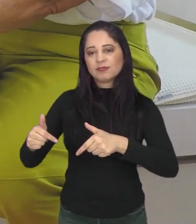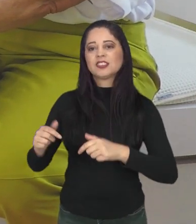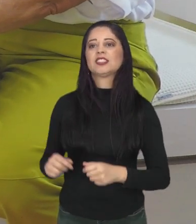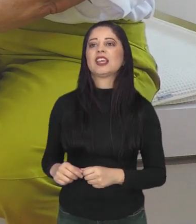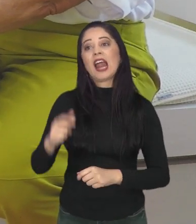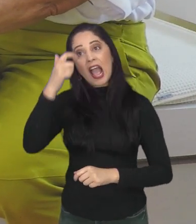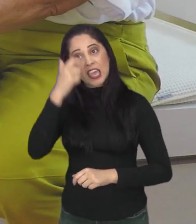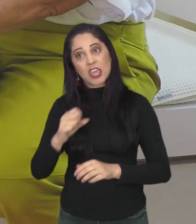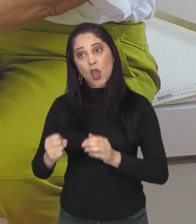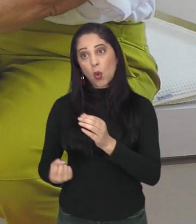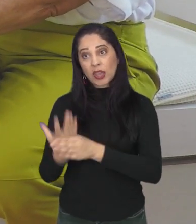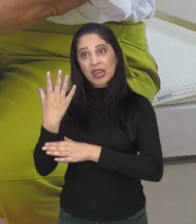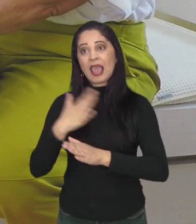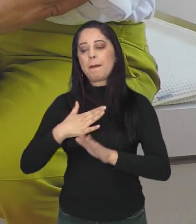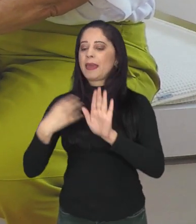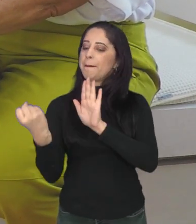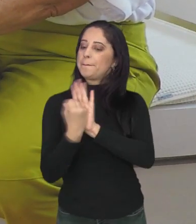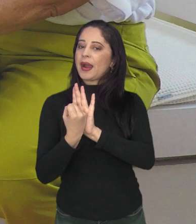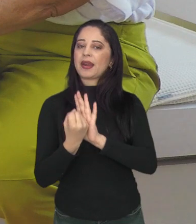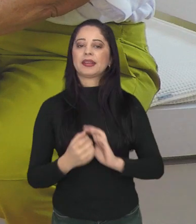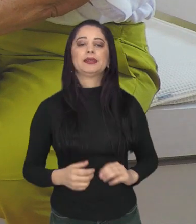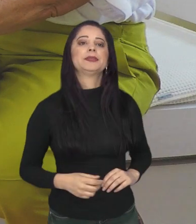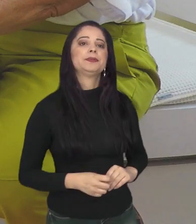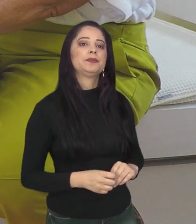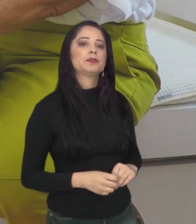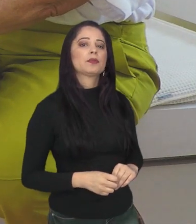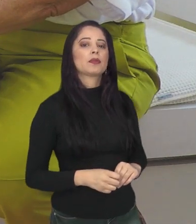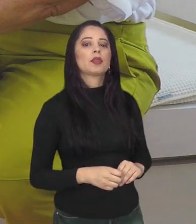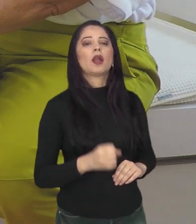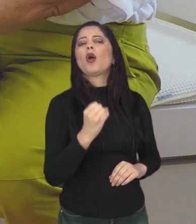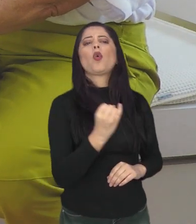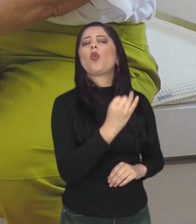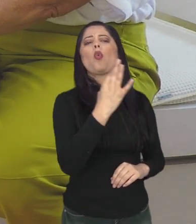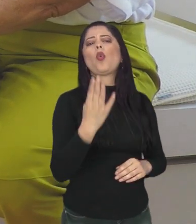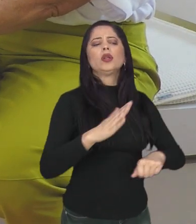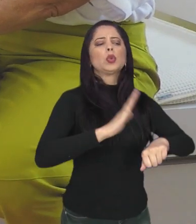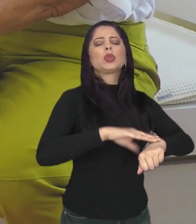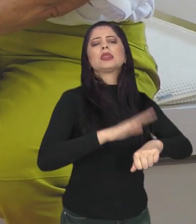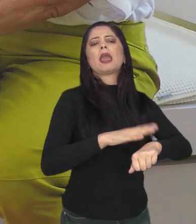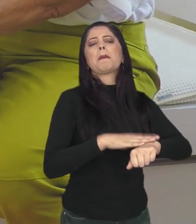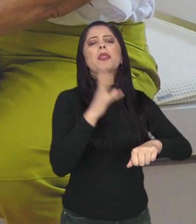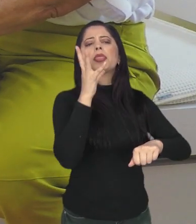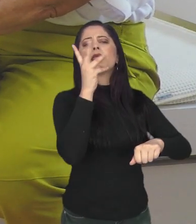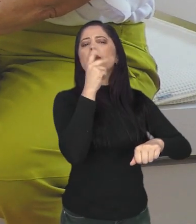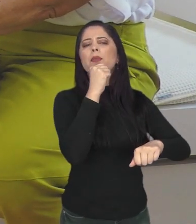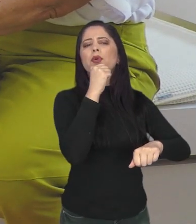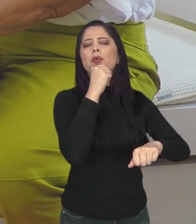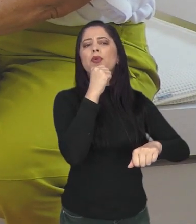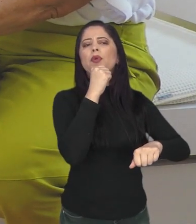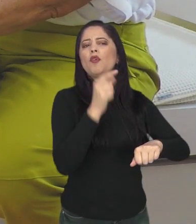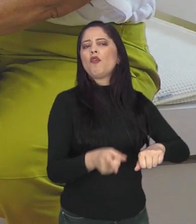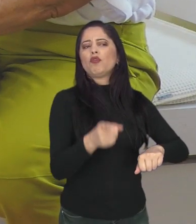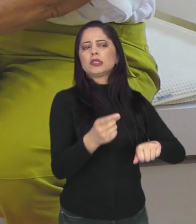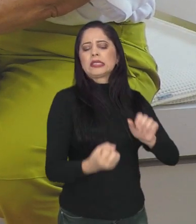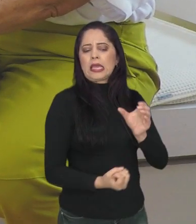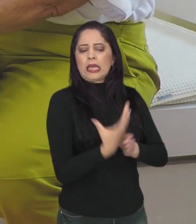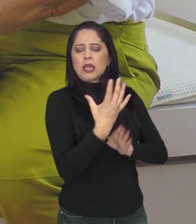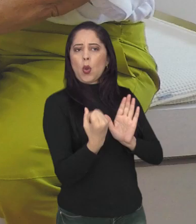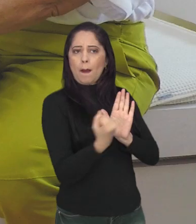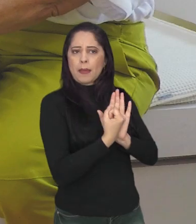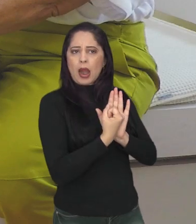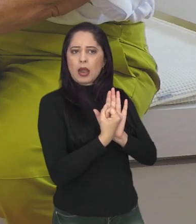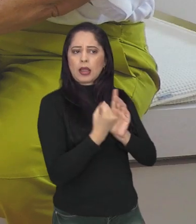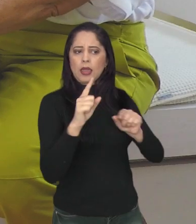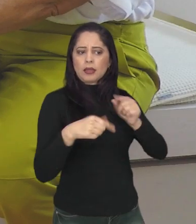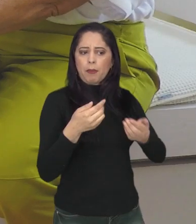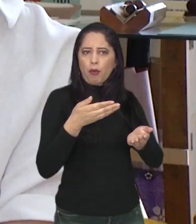a marca e você e quanto tempo assim Demorou da criação da marca até você começar a produzir